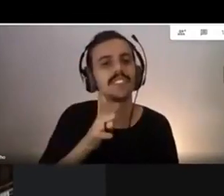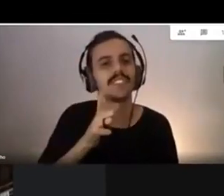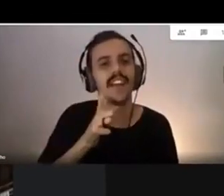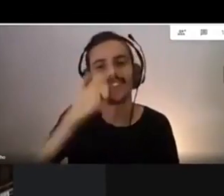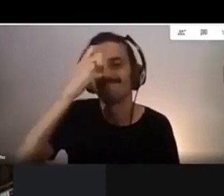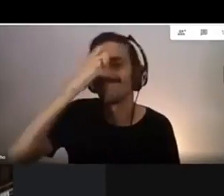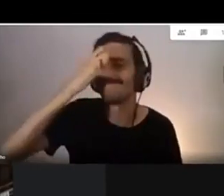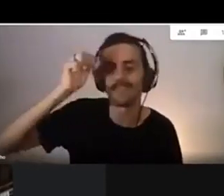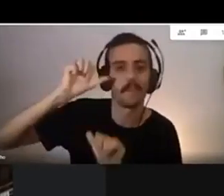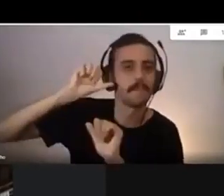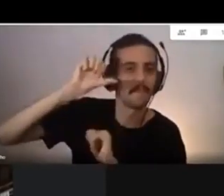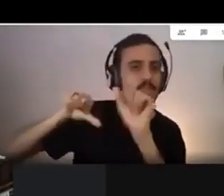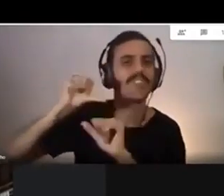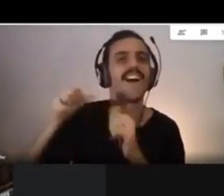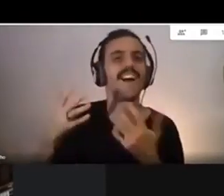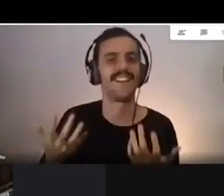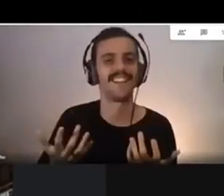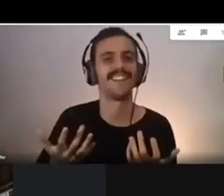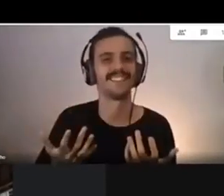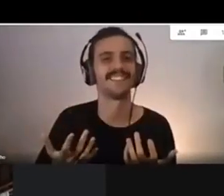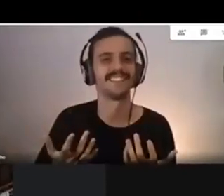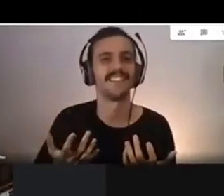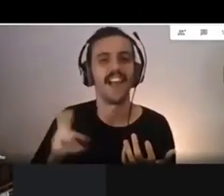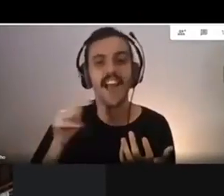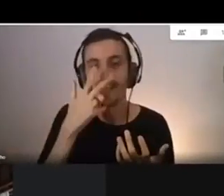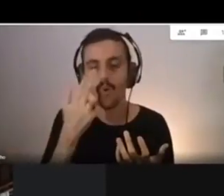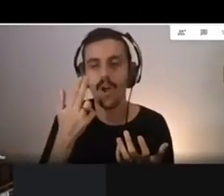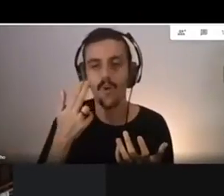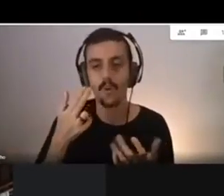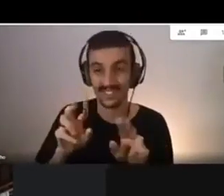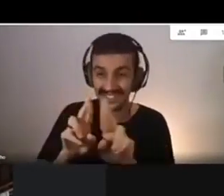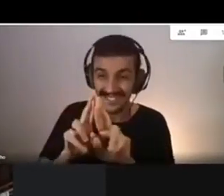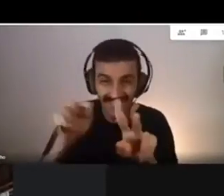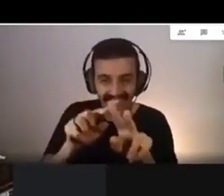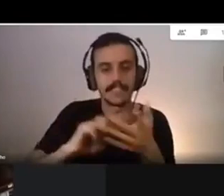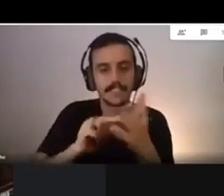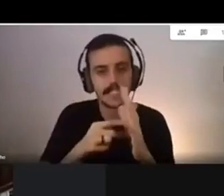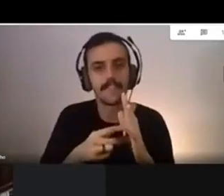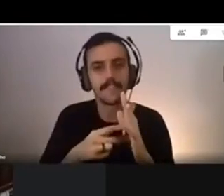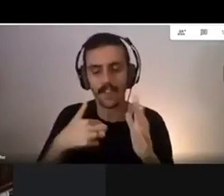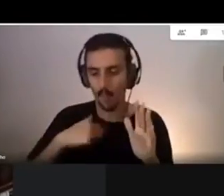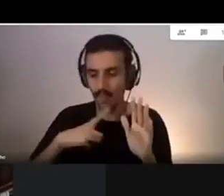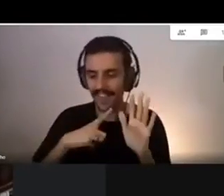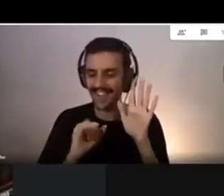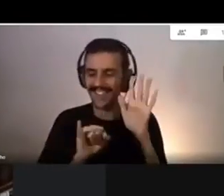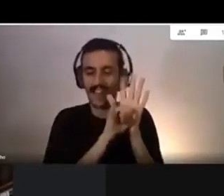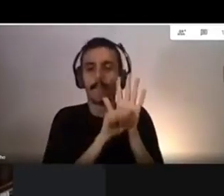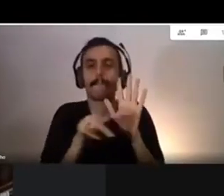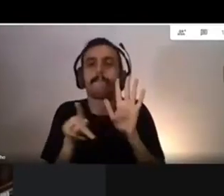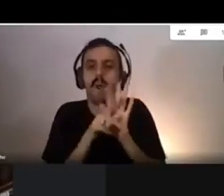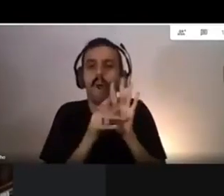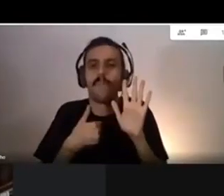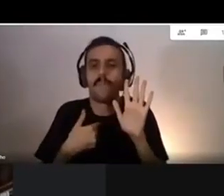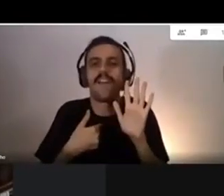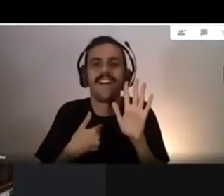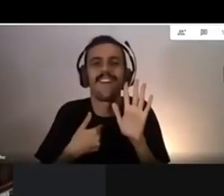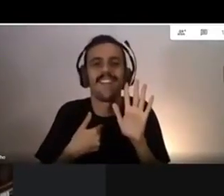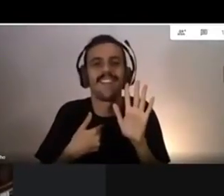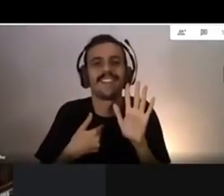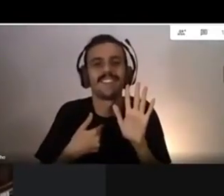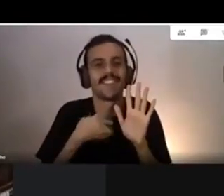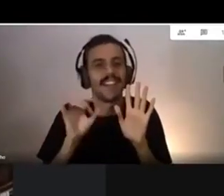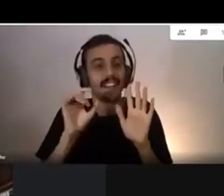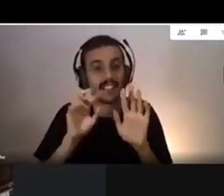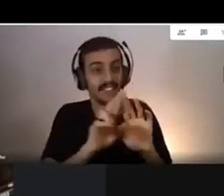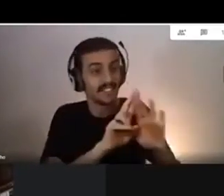pode nos organizar dentro da nossa própria identidade. Então, o E que tu está cada um vai ter trazendo, as suas dificuldades, né?